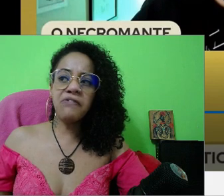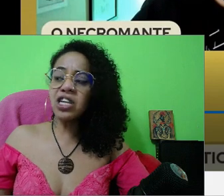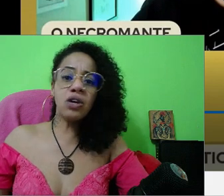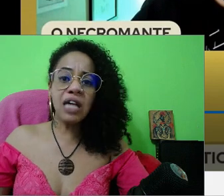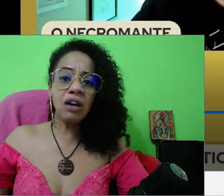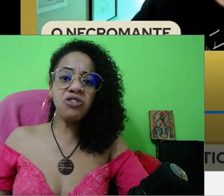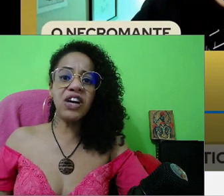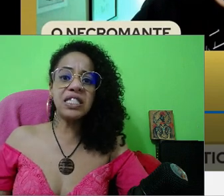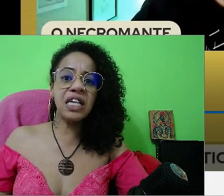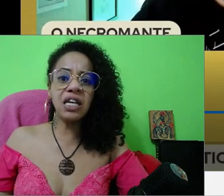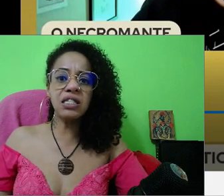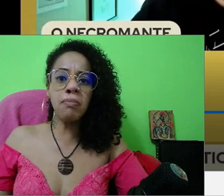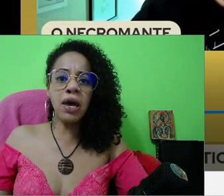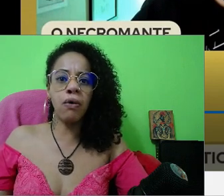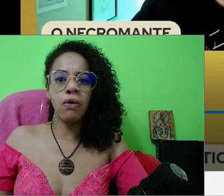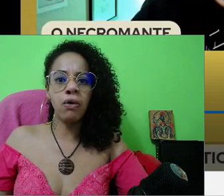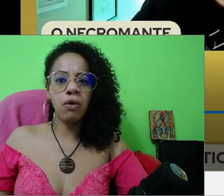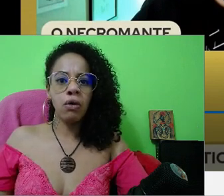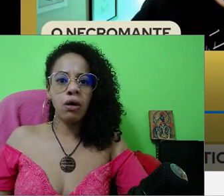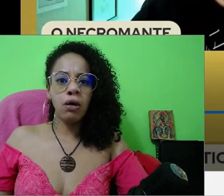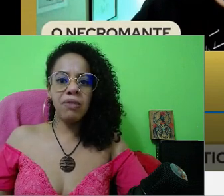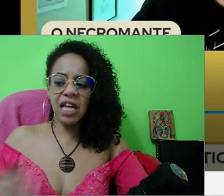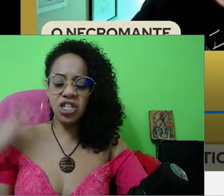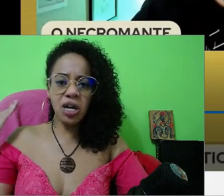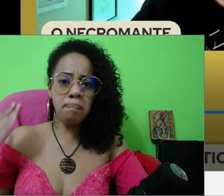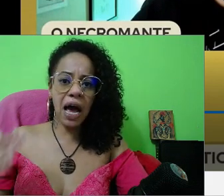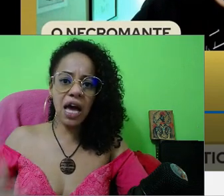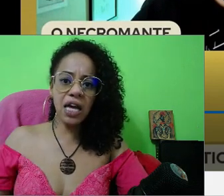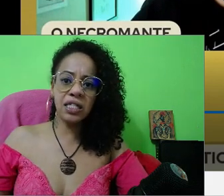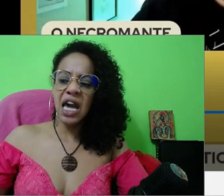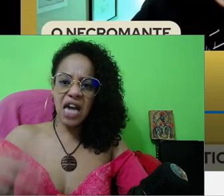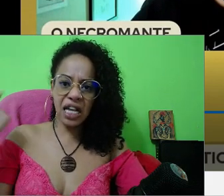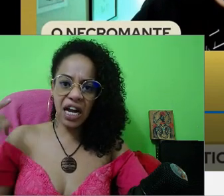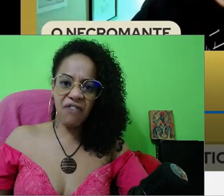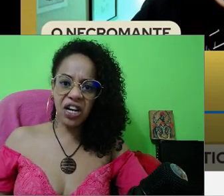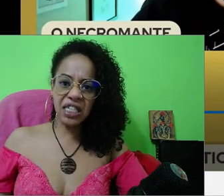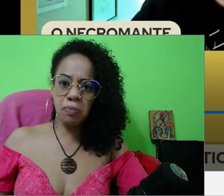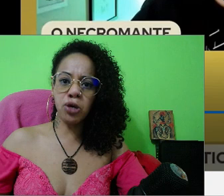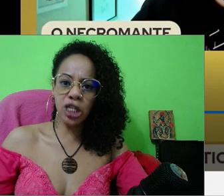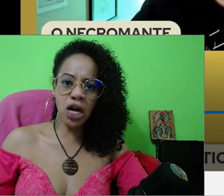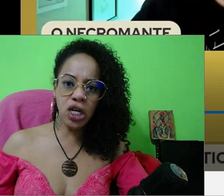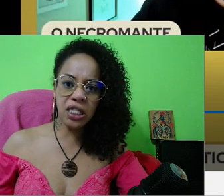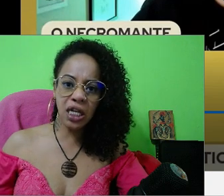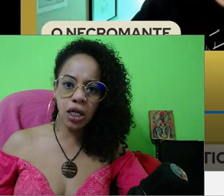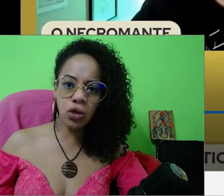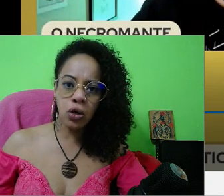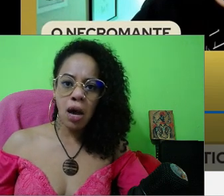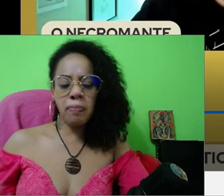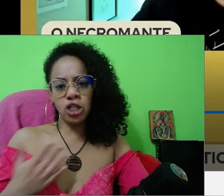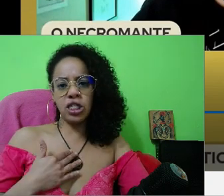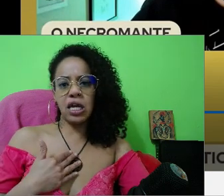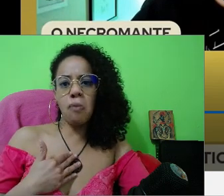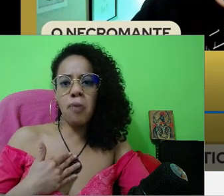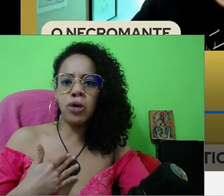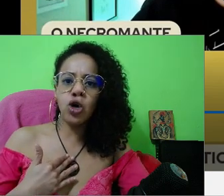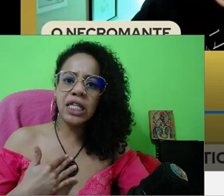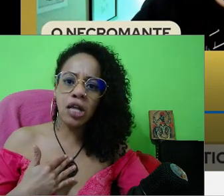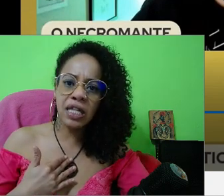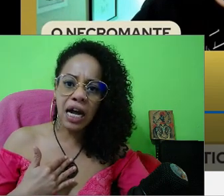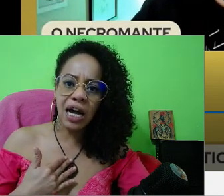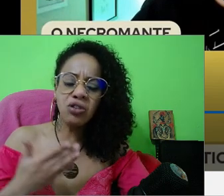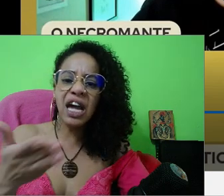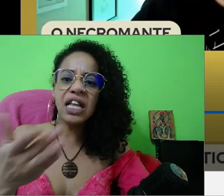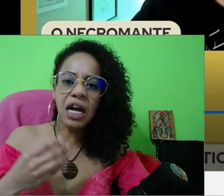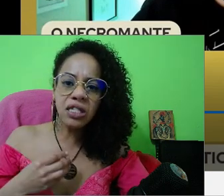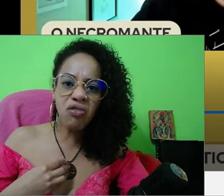vai encher o saco de fascista meu me deixa em paz e ainda quer ficar se protagonizando para dizer que é um